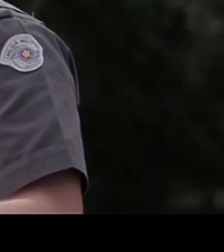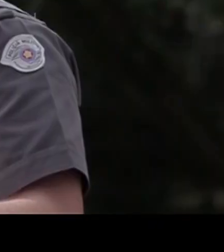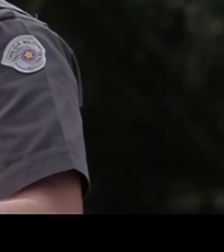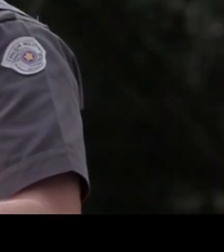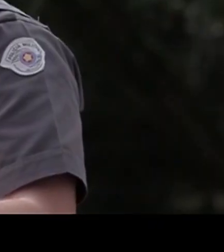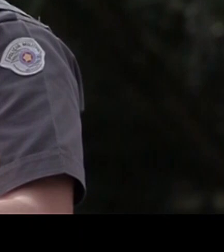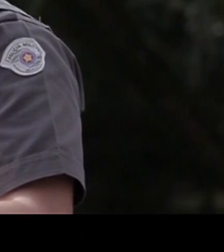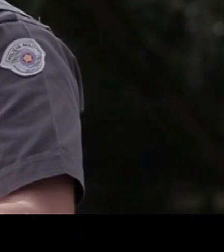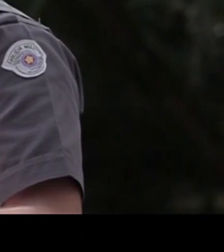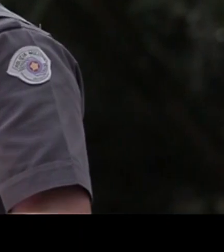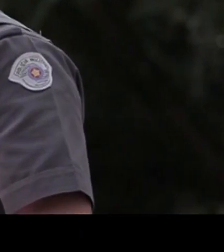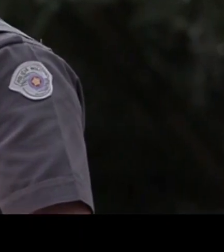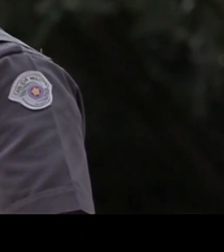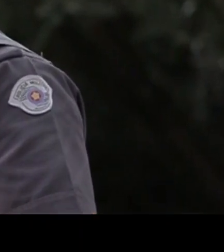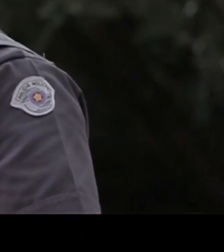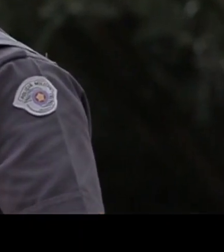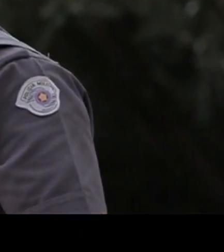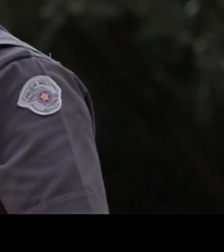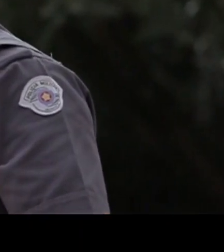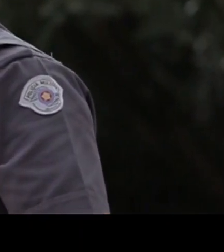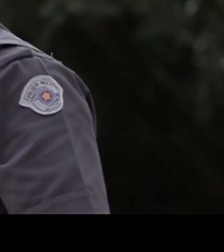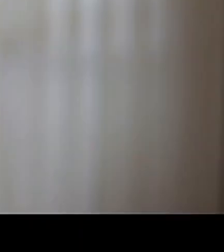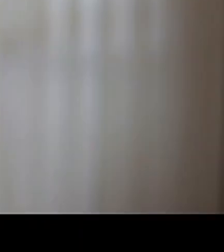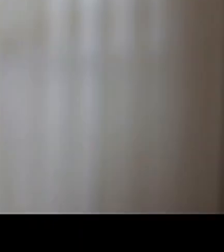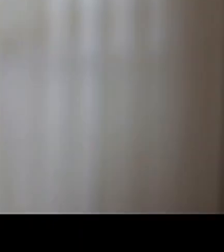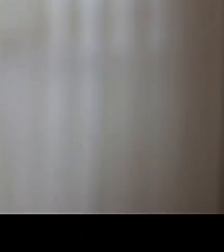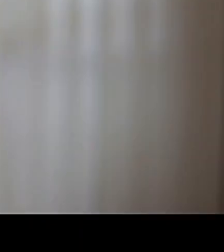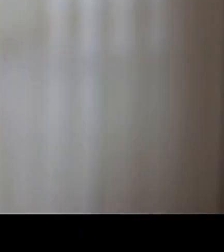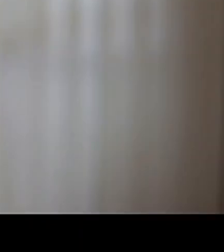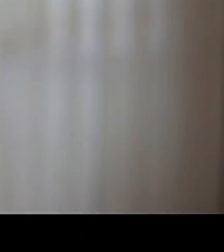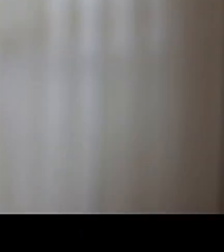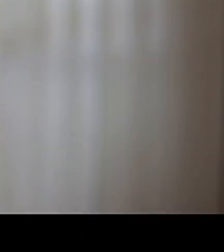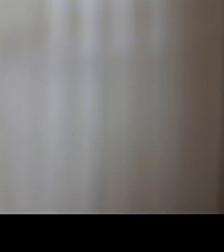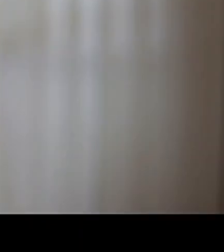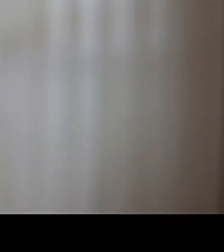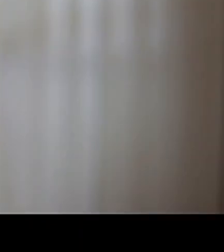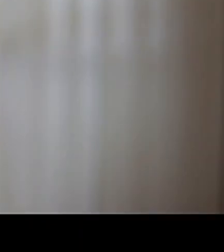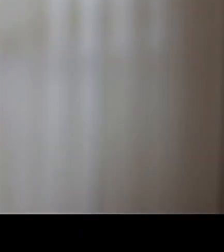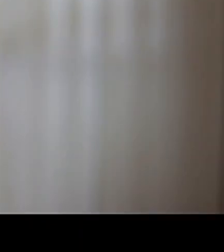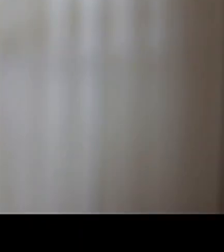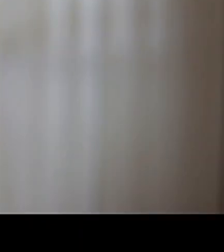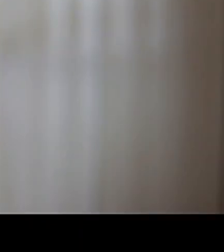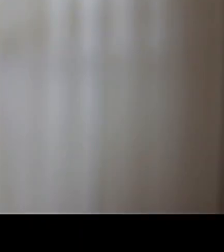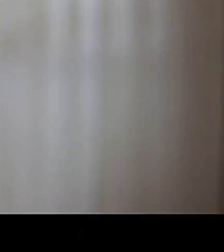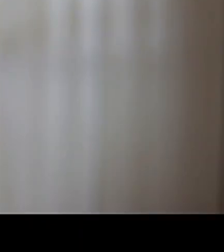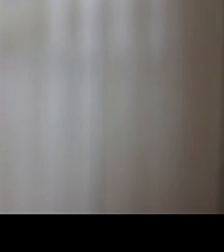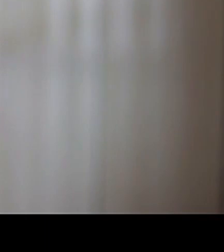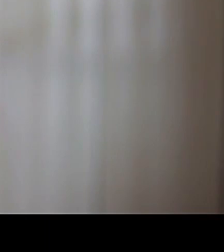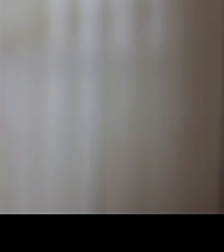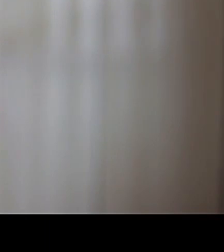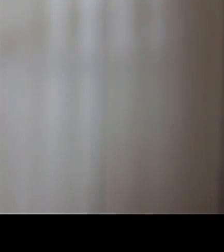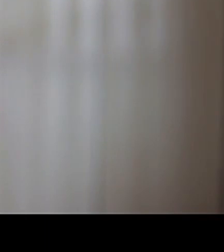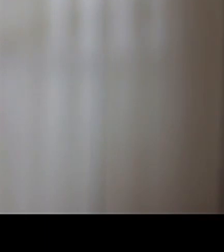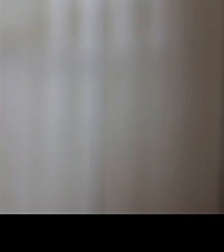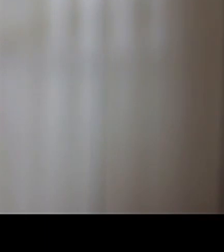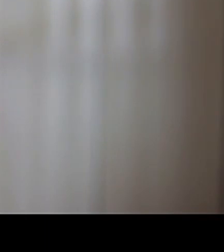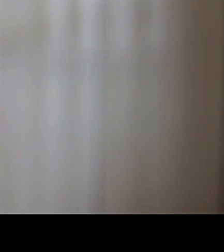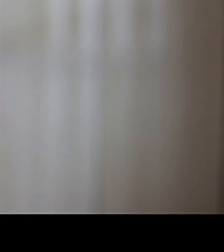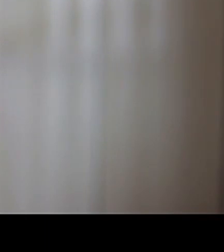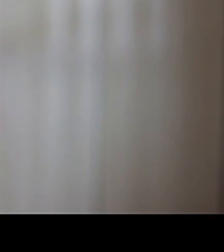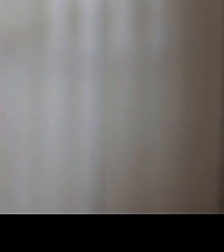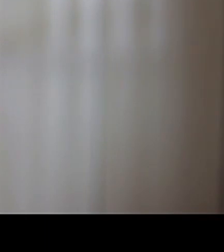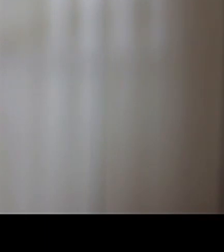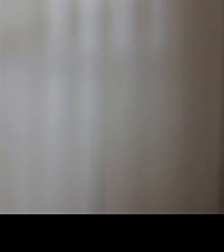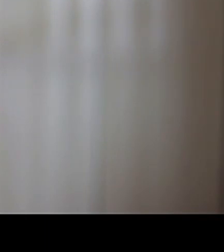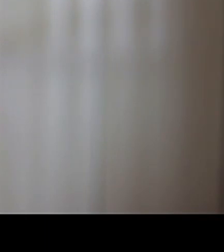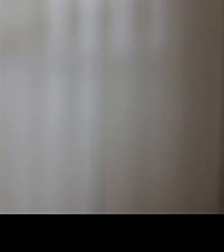faça ameaças. É claro que nós sabemos que a abordagem policial ela é algo extremamente constrangedor para